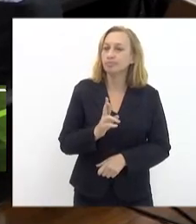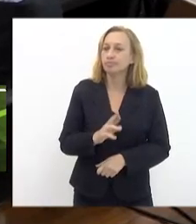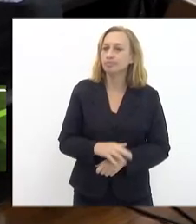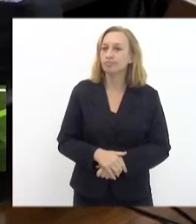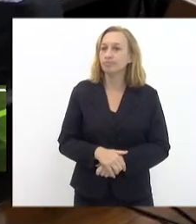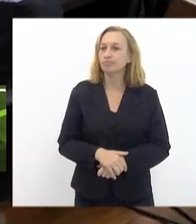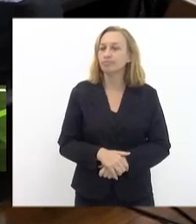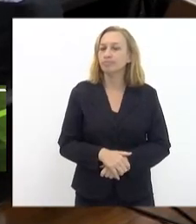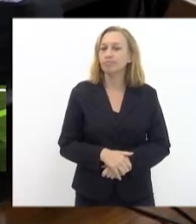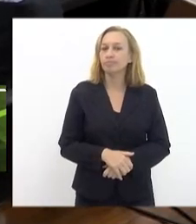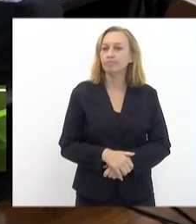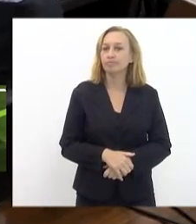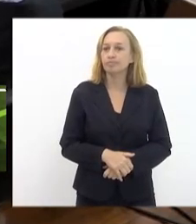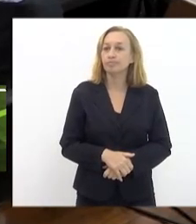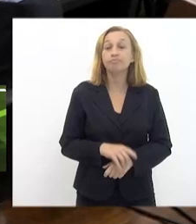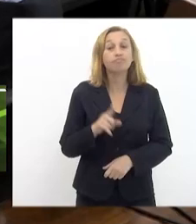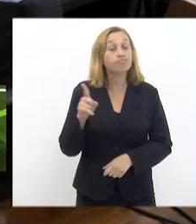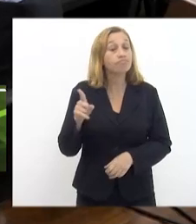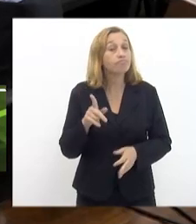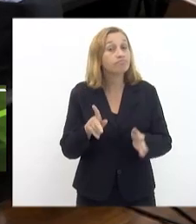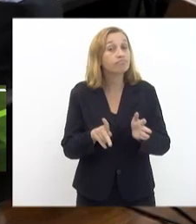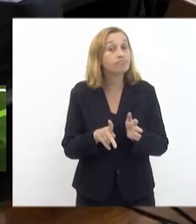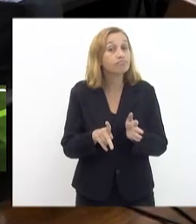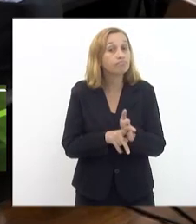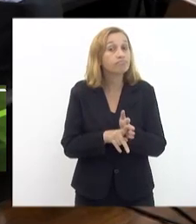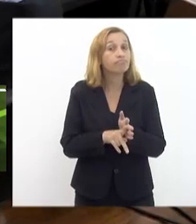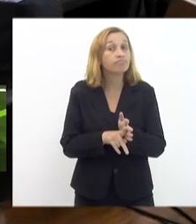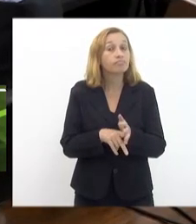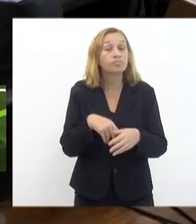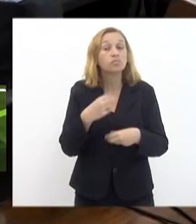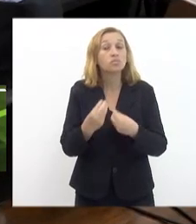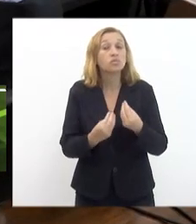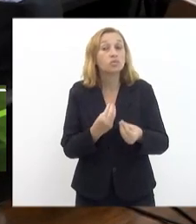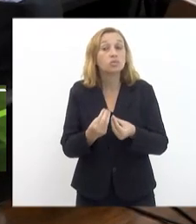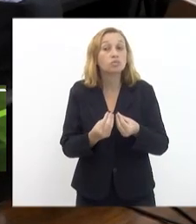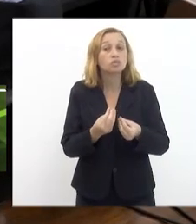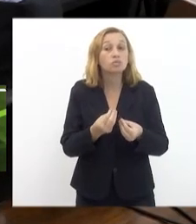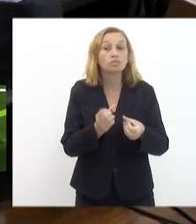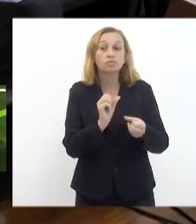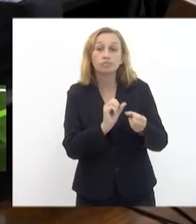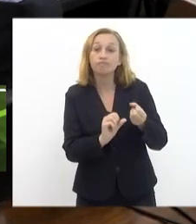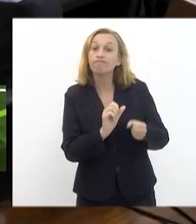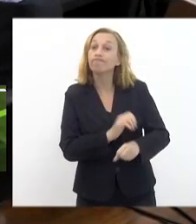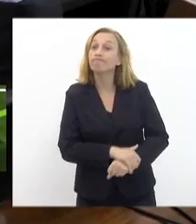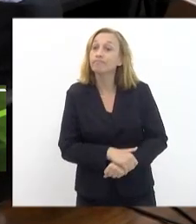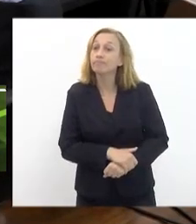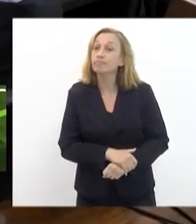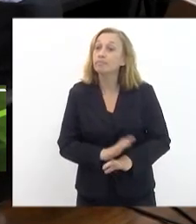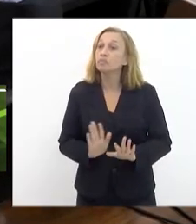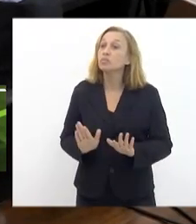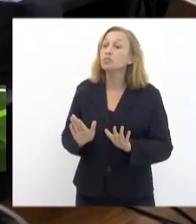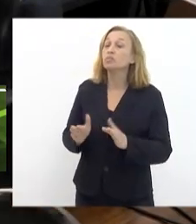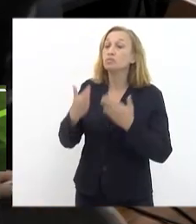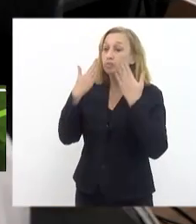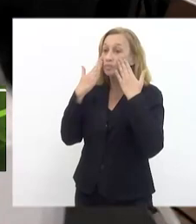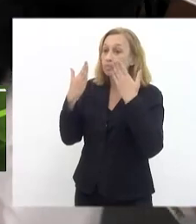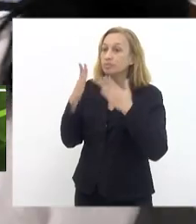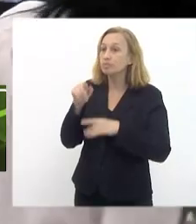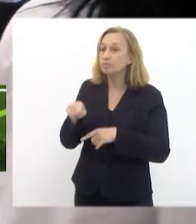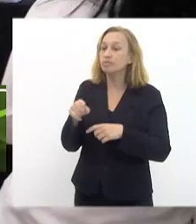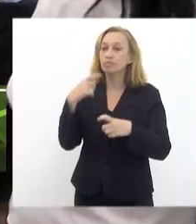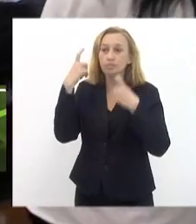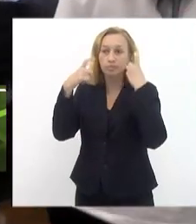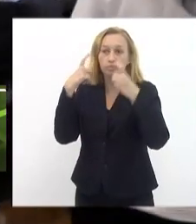eu quero saber esse projeto é como é que está sendo feito foi apresentada aqui uma